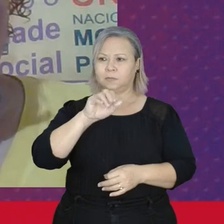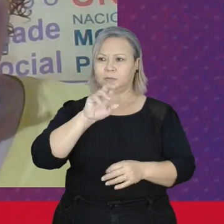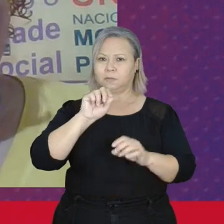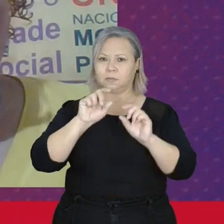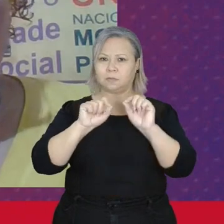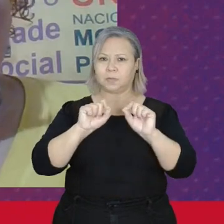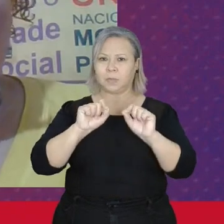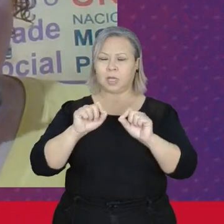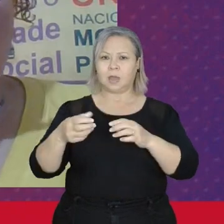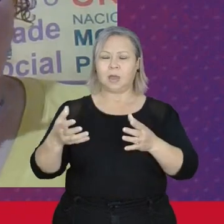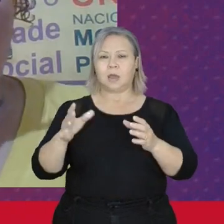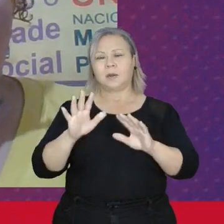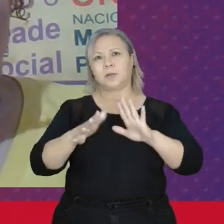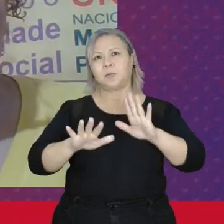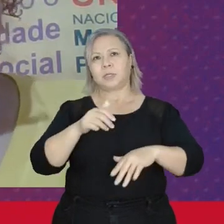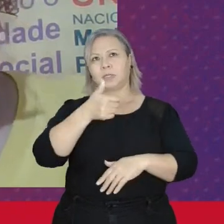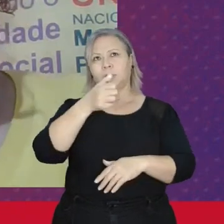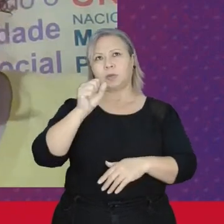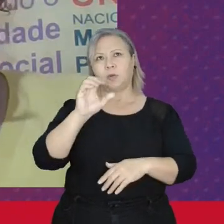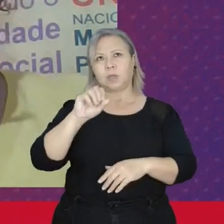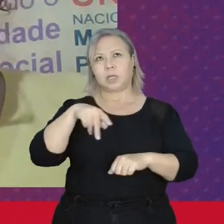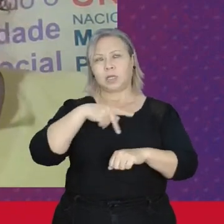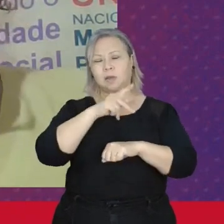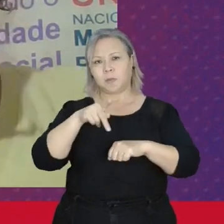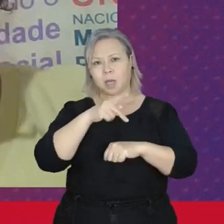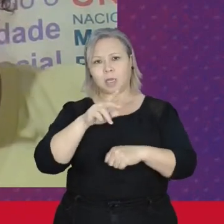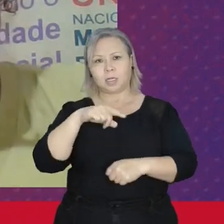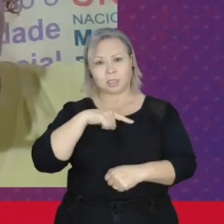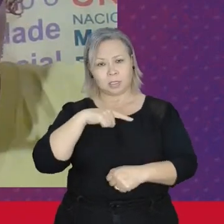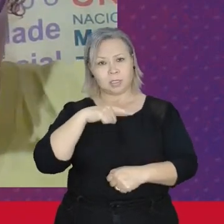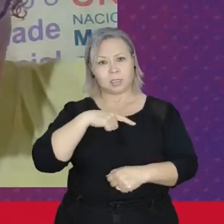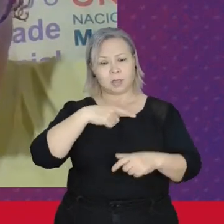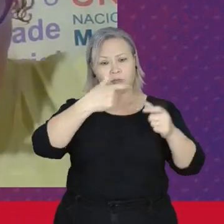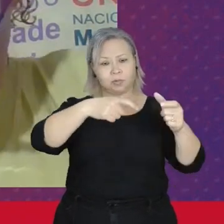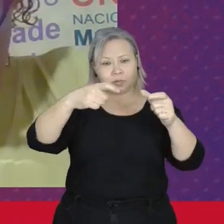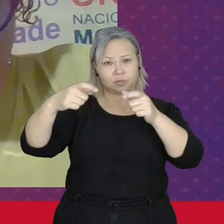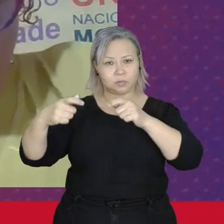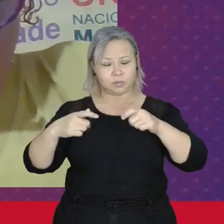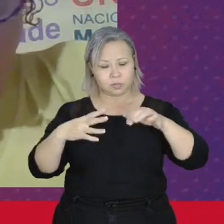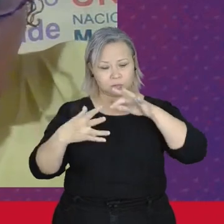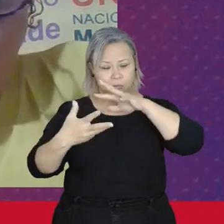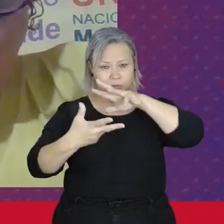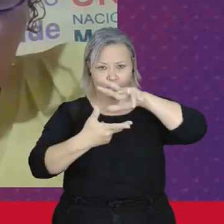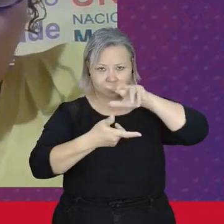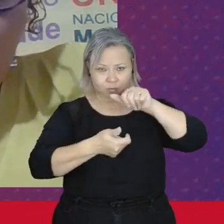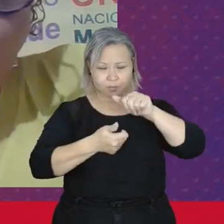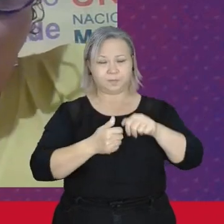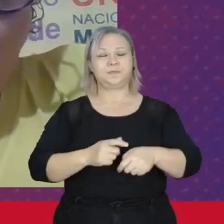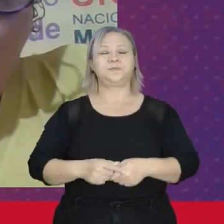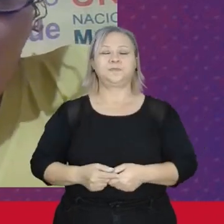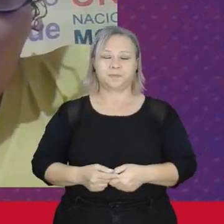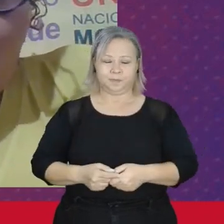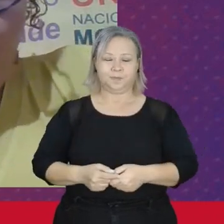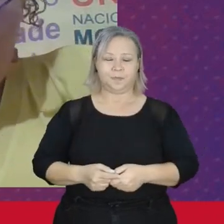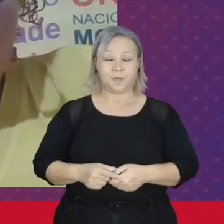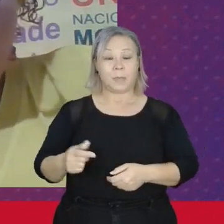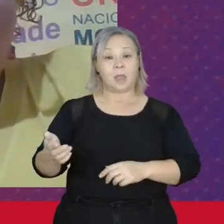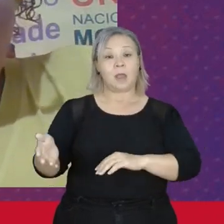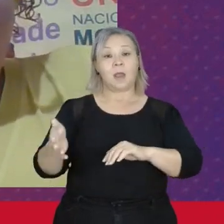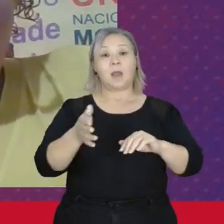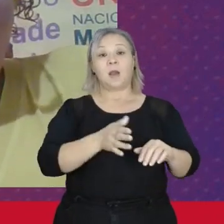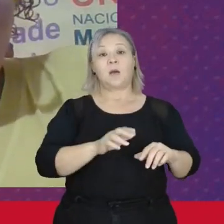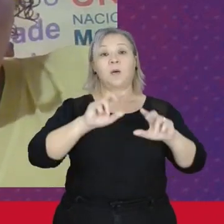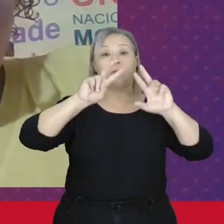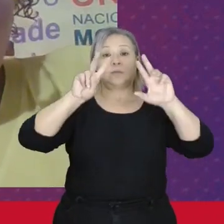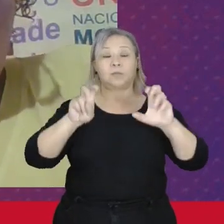aproximadamente 180 países de várias partes do mundo. E o tema hoje, para a